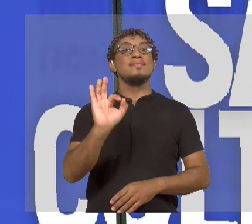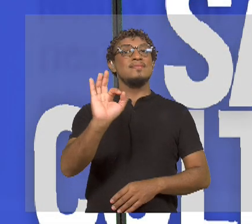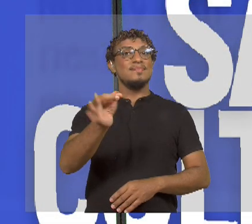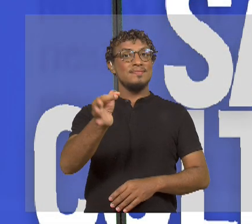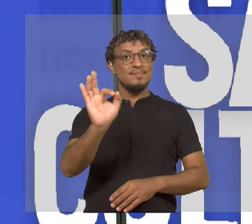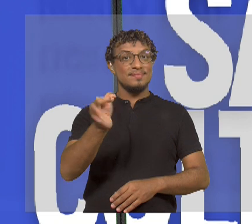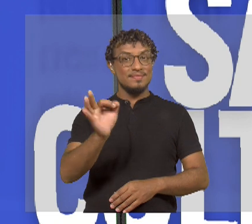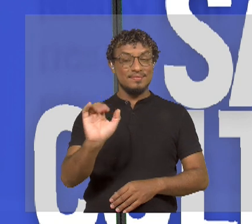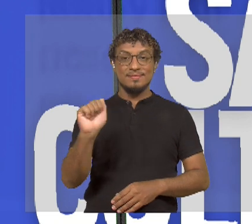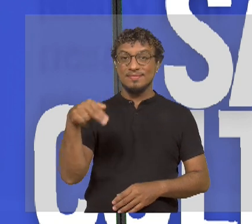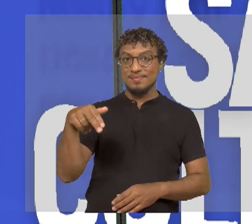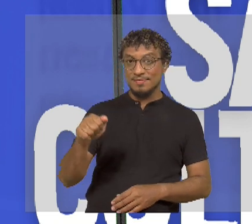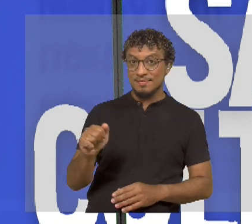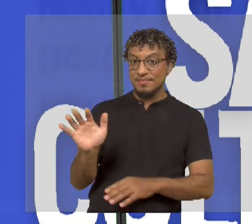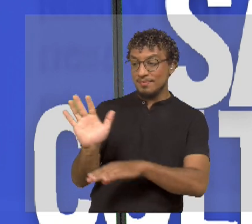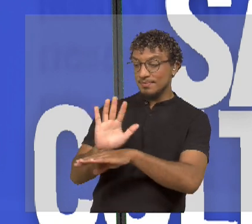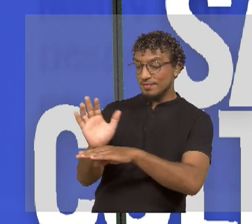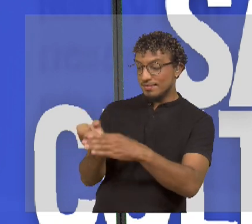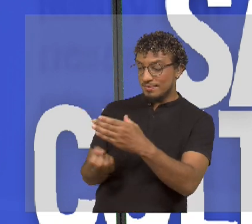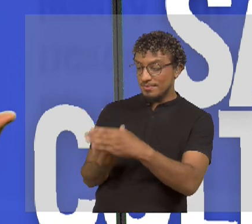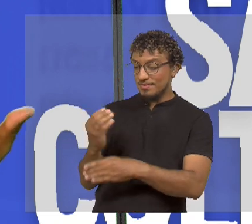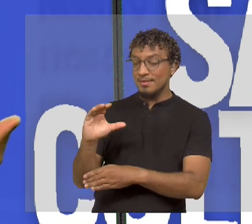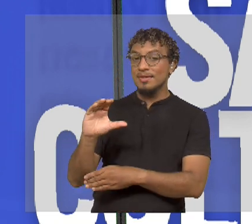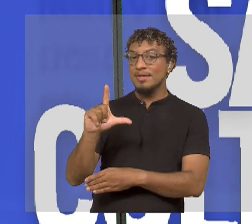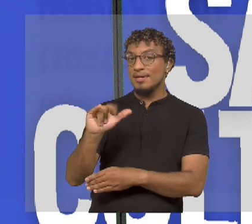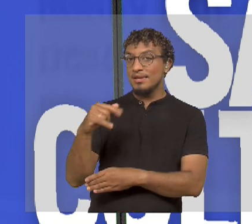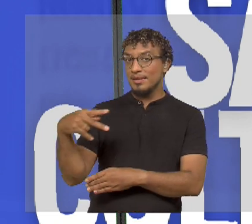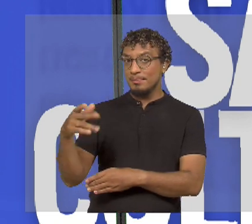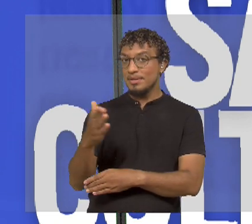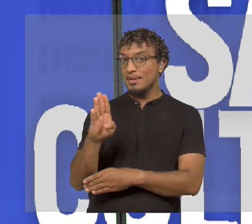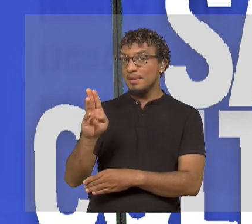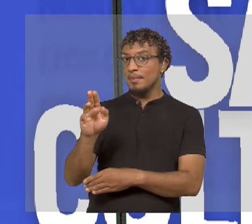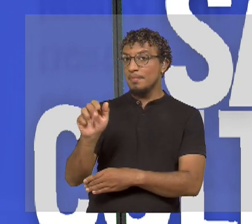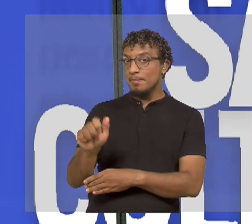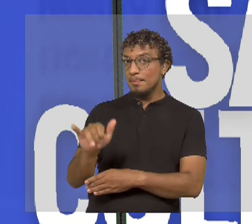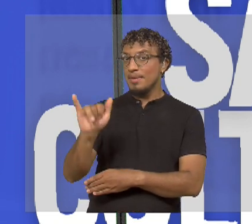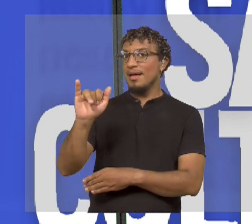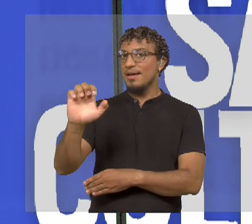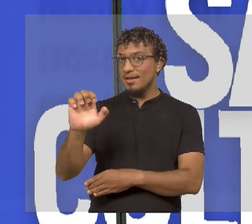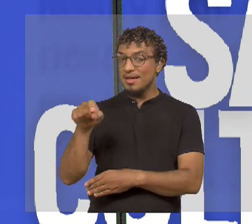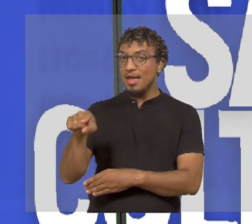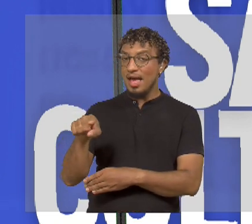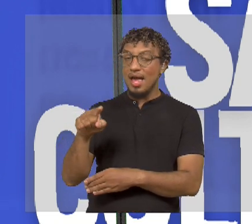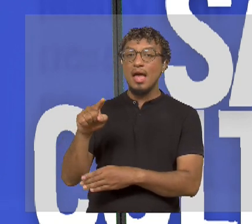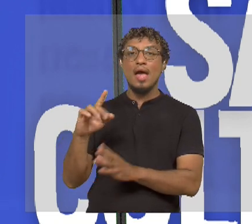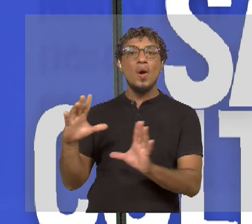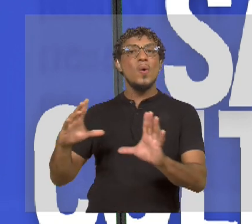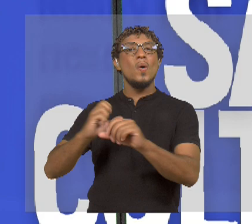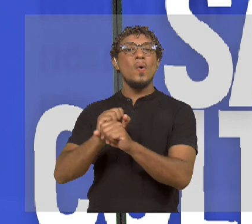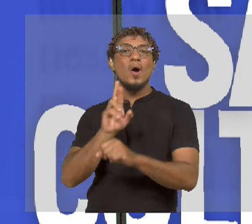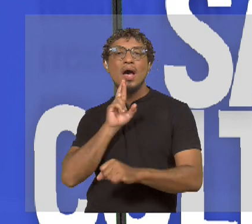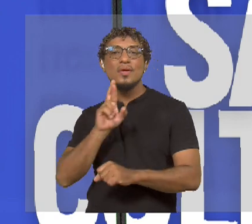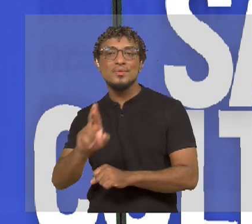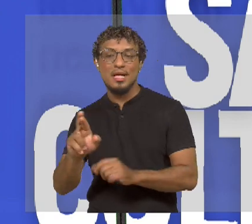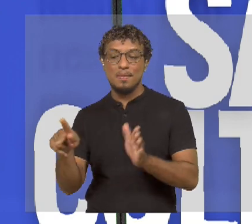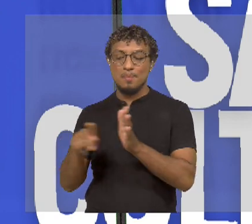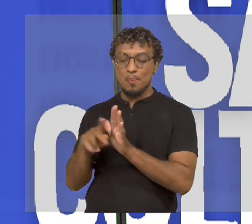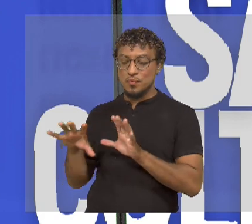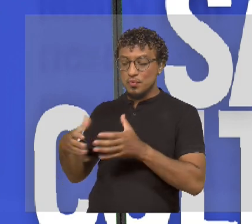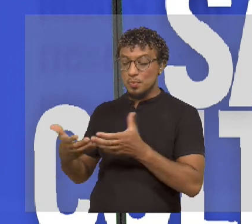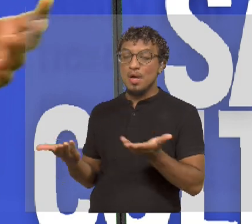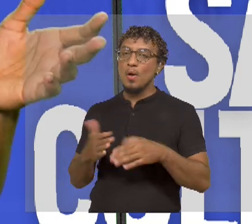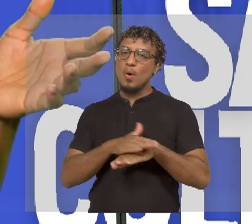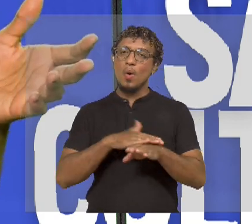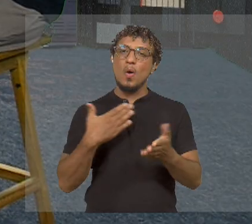Exatamente, Ana. O clipe Bye foi um dos resultados aí dessa primeira turma e eu converso agora com o artista, o rapper